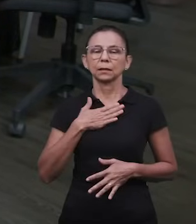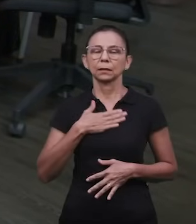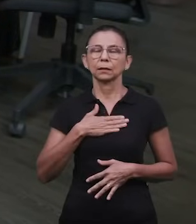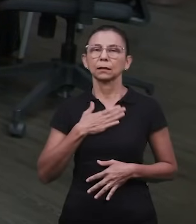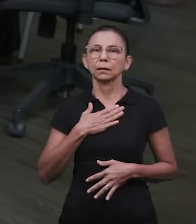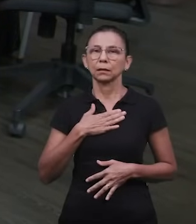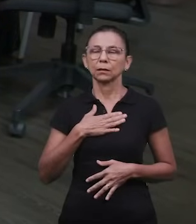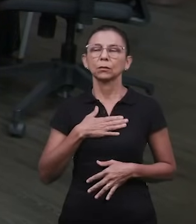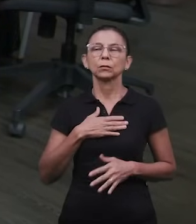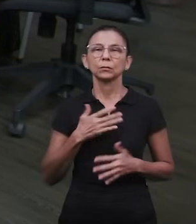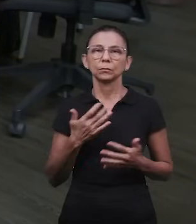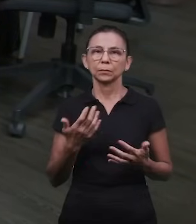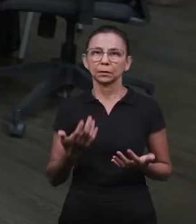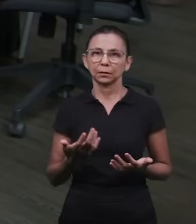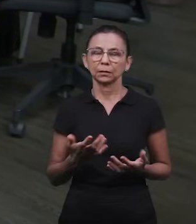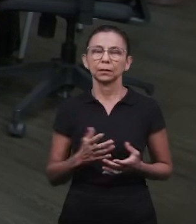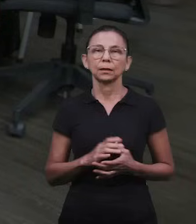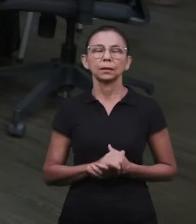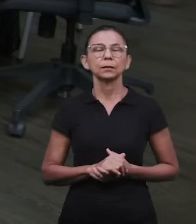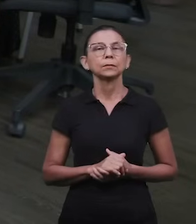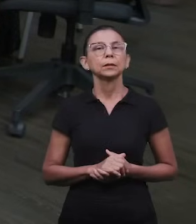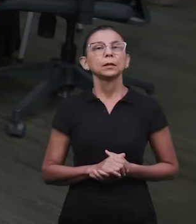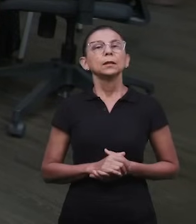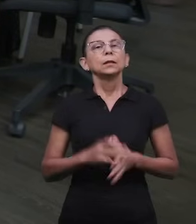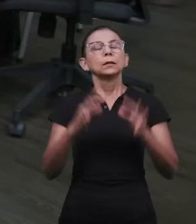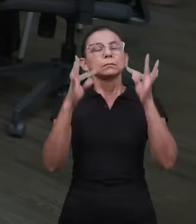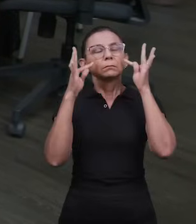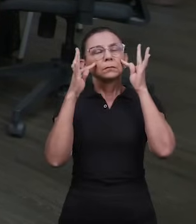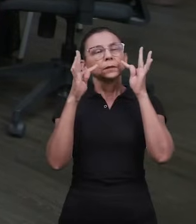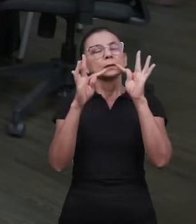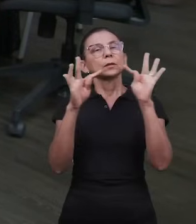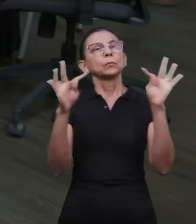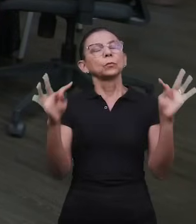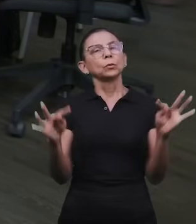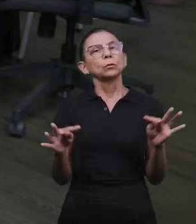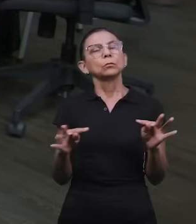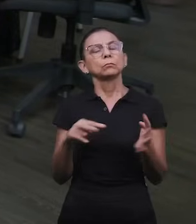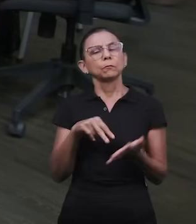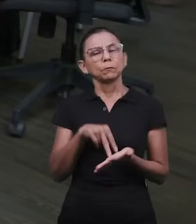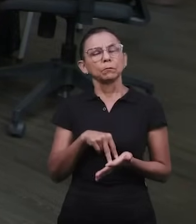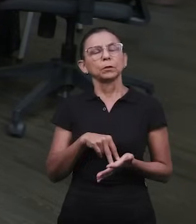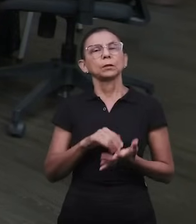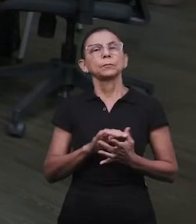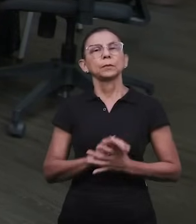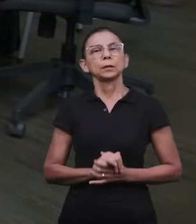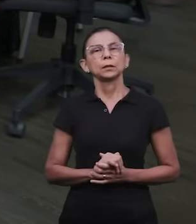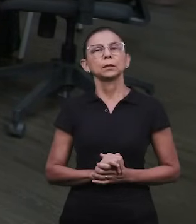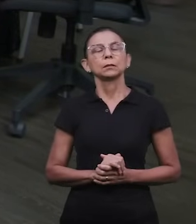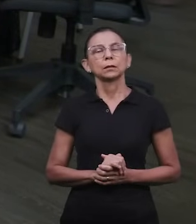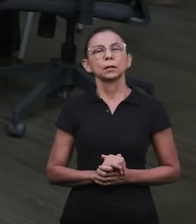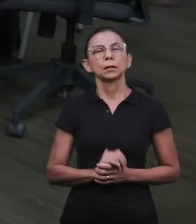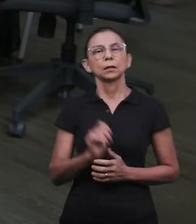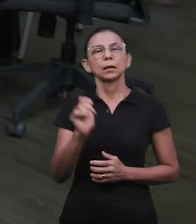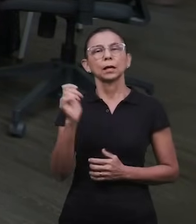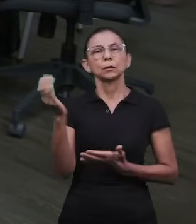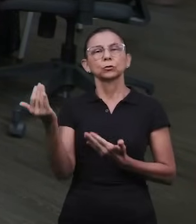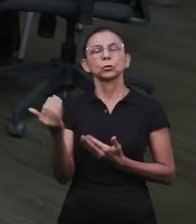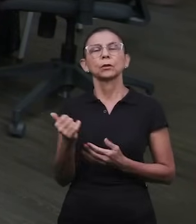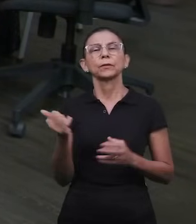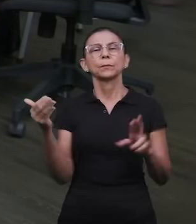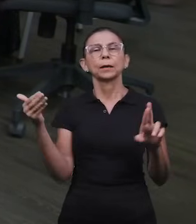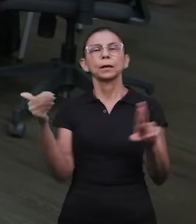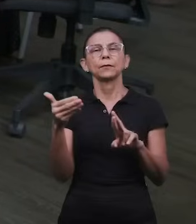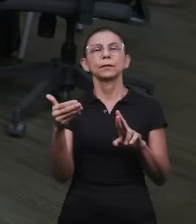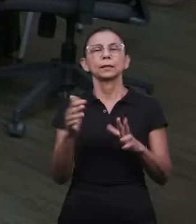foi a primeira resposta que você deu, né, o testemunho do jovem, ele dá testemunho, ele se torna luz na sua casa, ele se torna uma